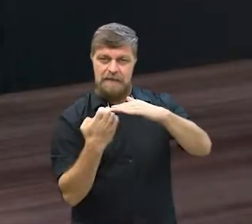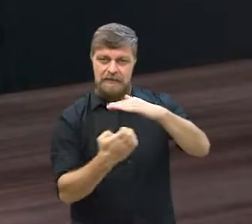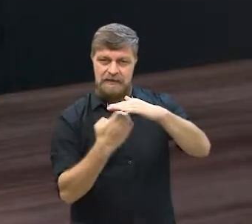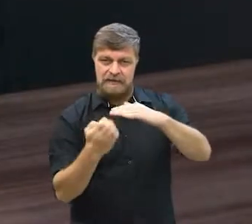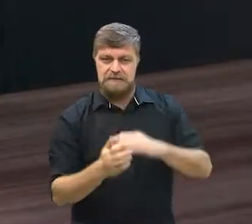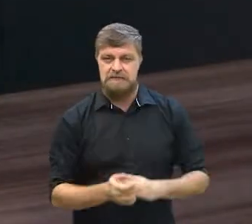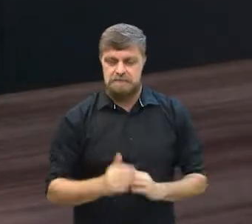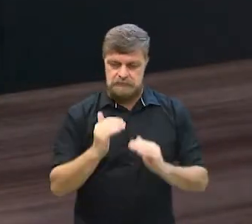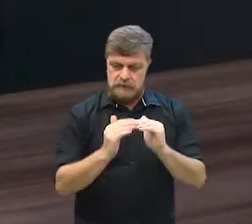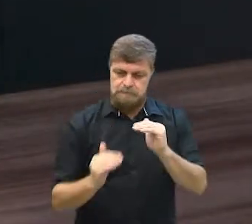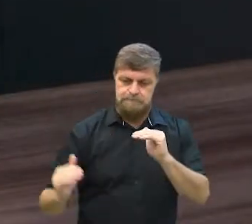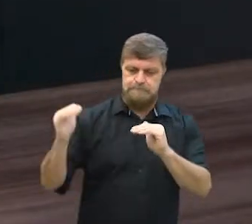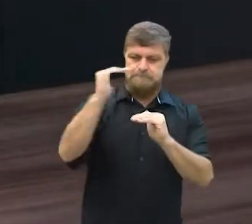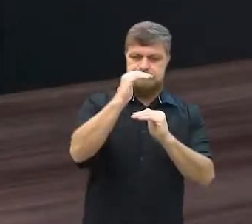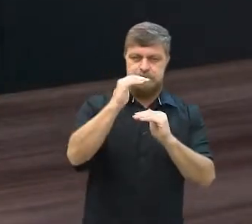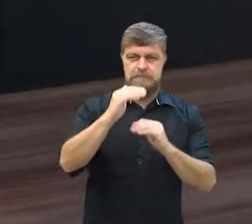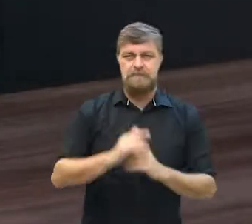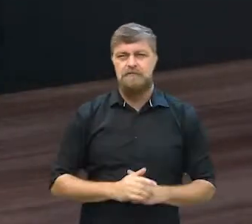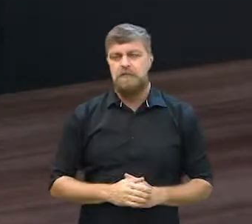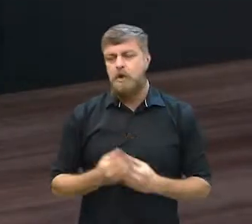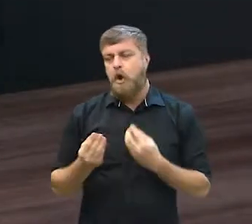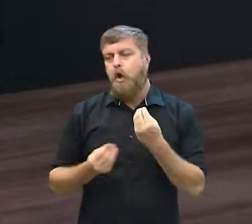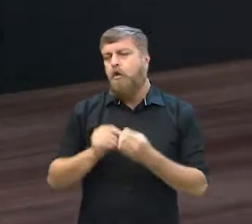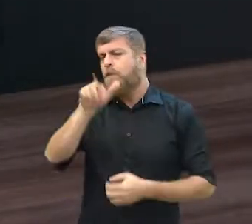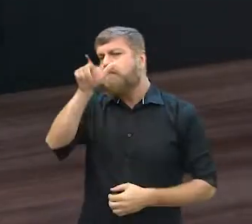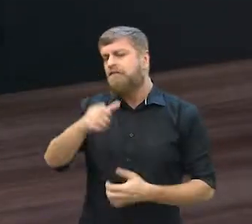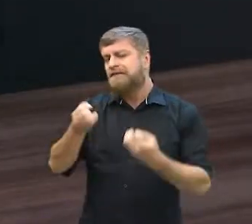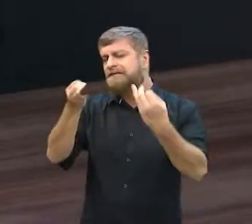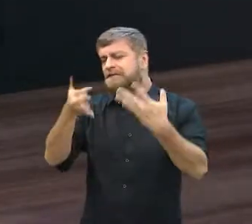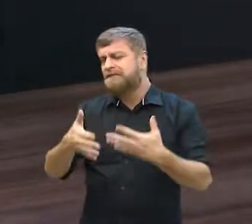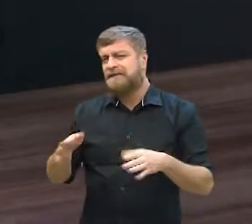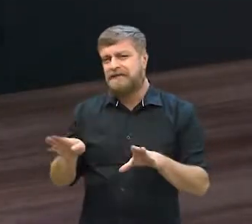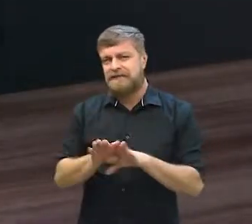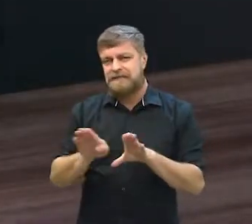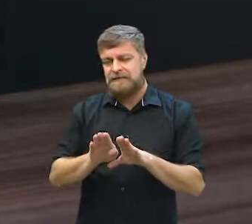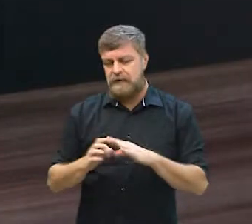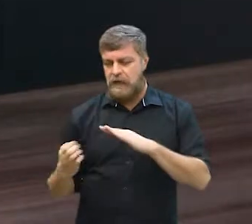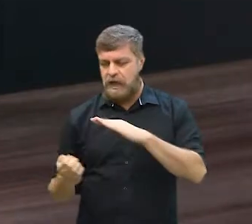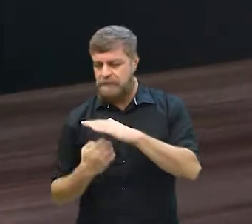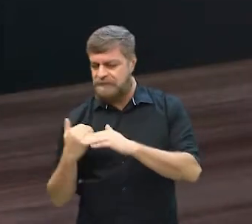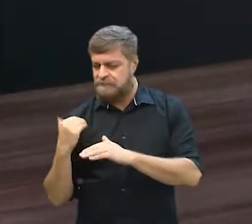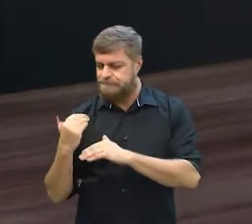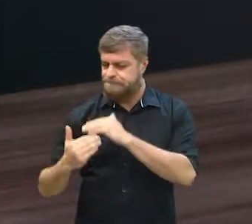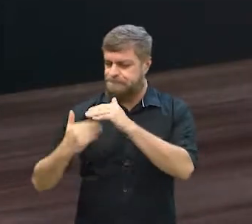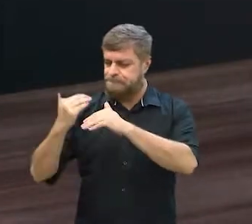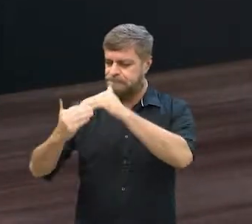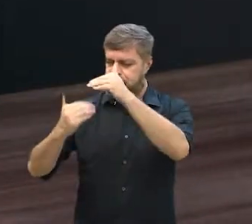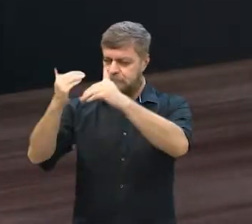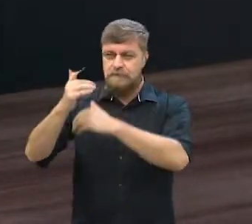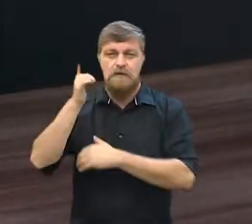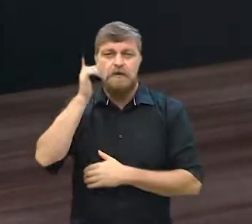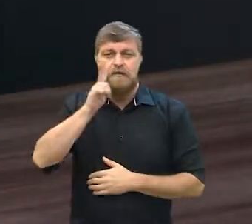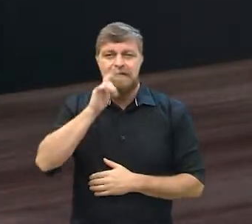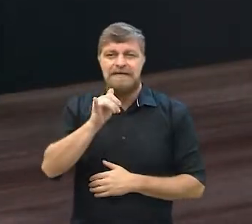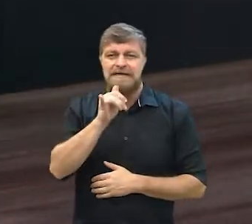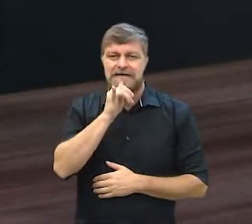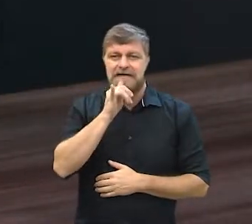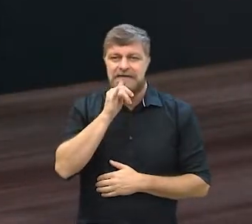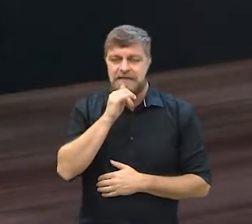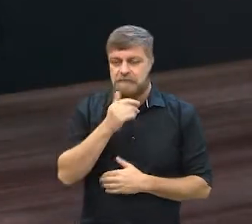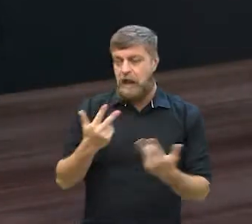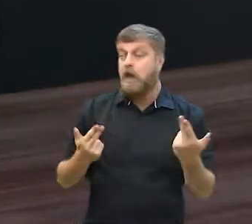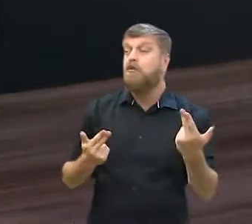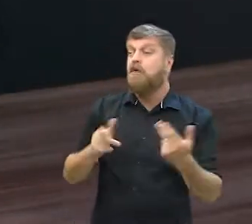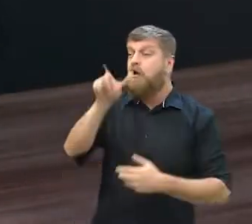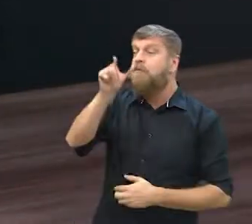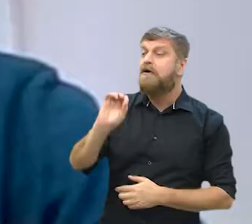uma Eireli, como que a gente pode falar dessa questão de escalar uma empresa para ela chegar, por exemplo, no